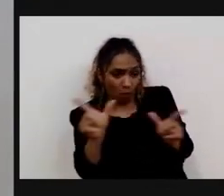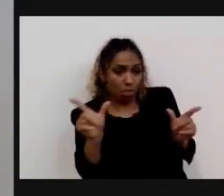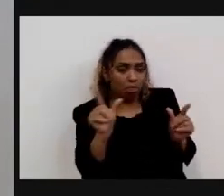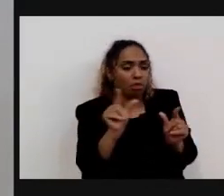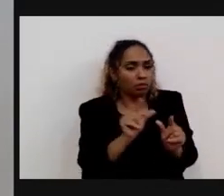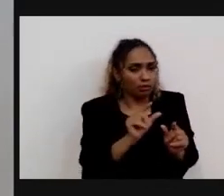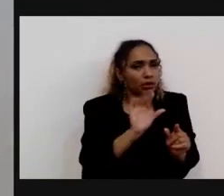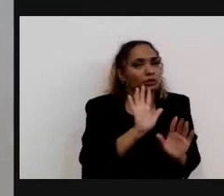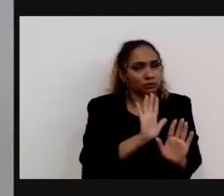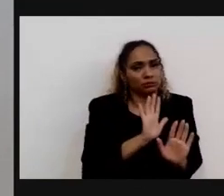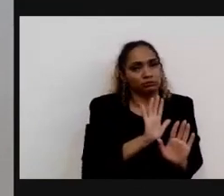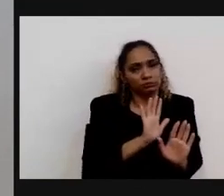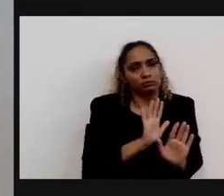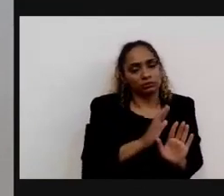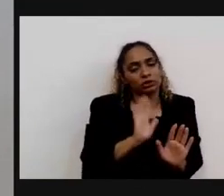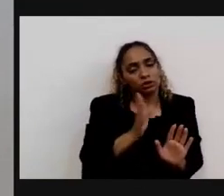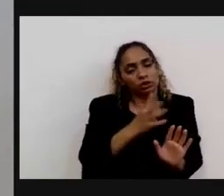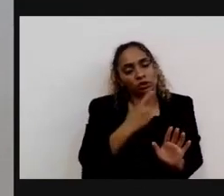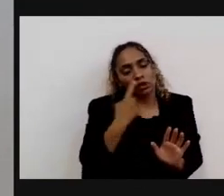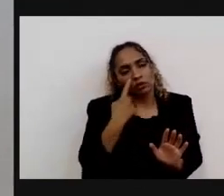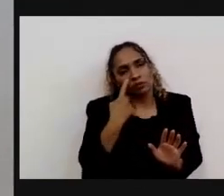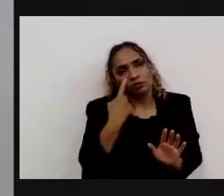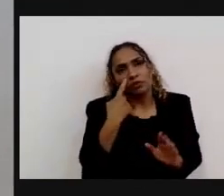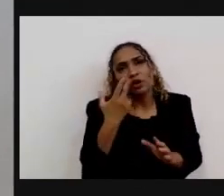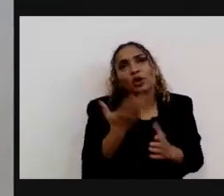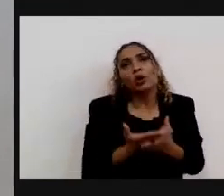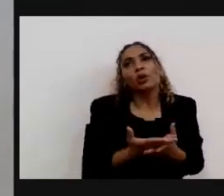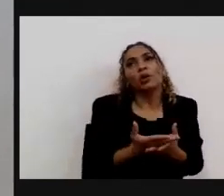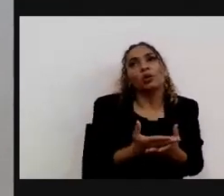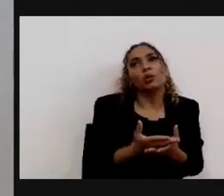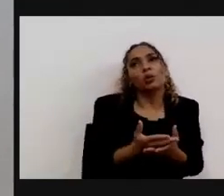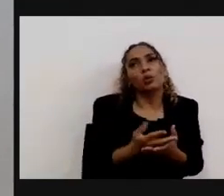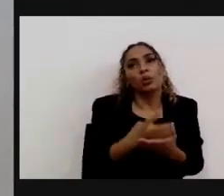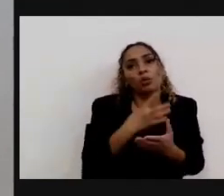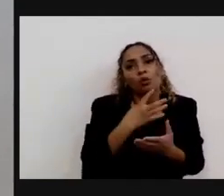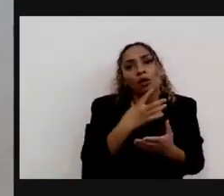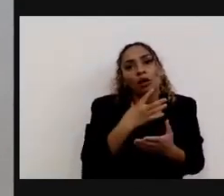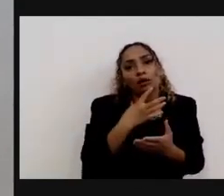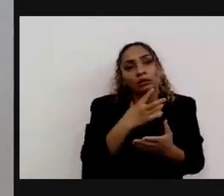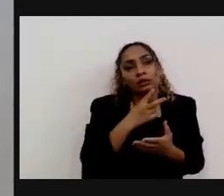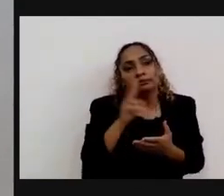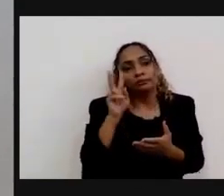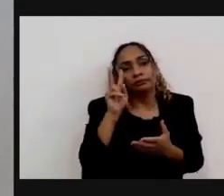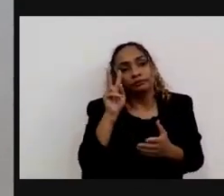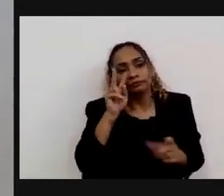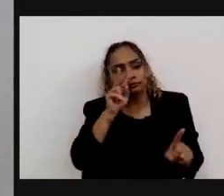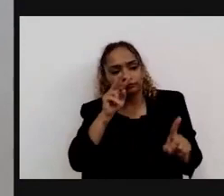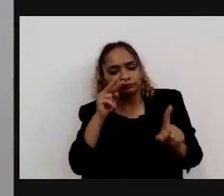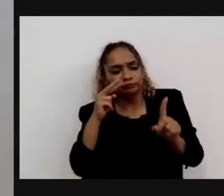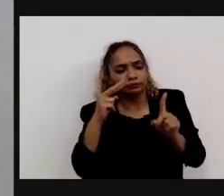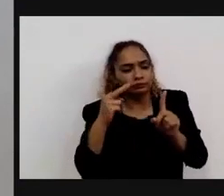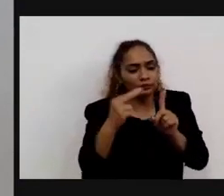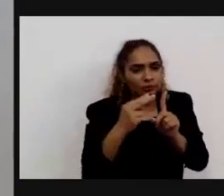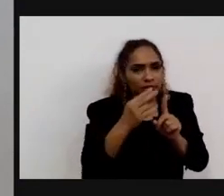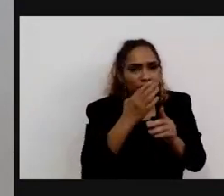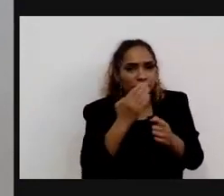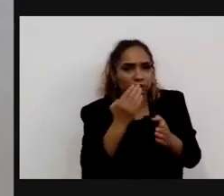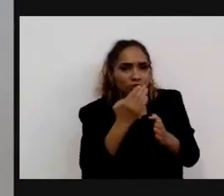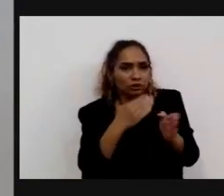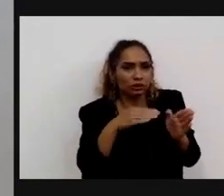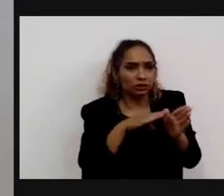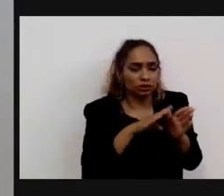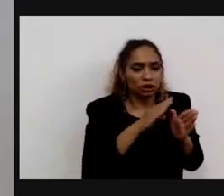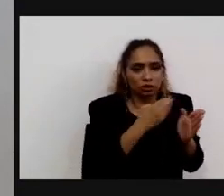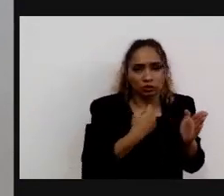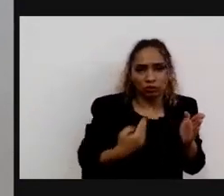programa Super reconhecido que ganha né que tem muita visibilidade que simplesmente entra um novo governo e